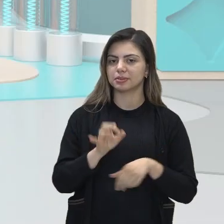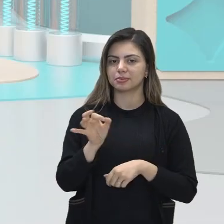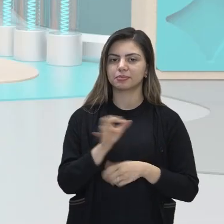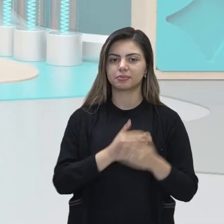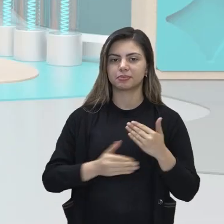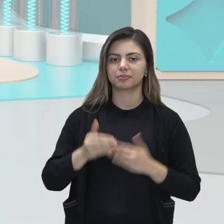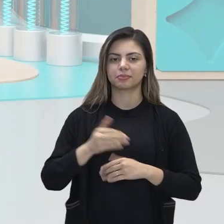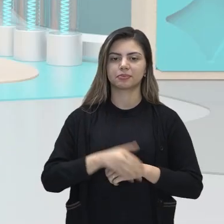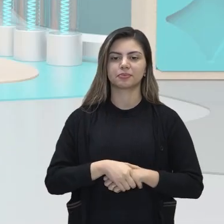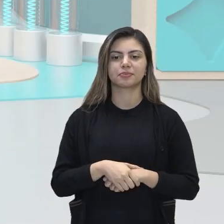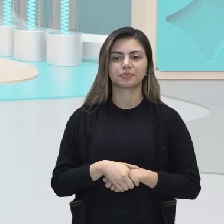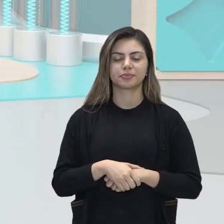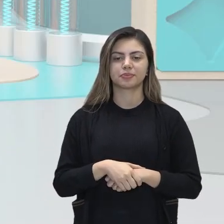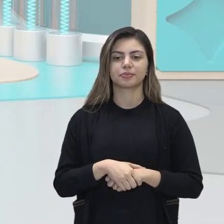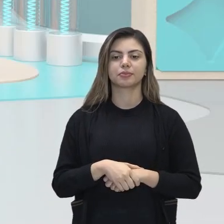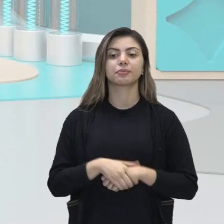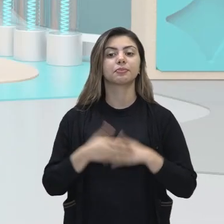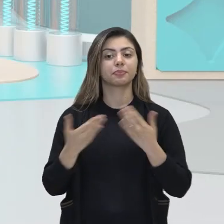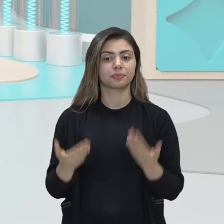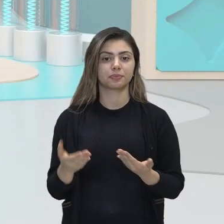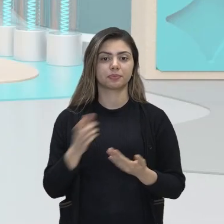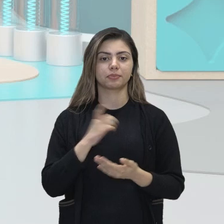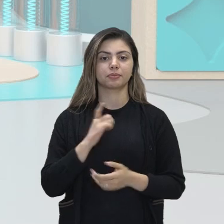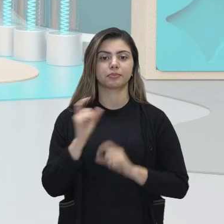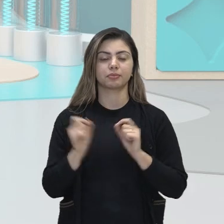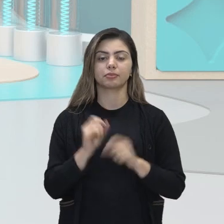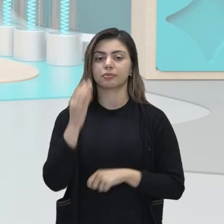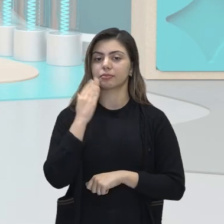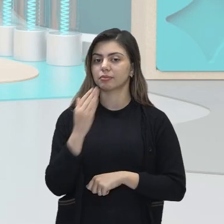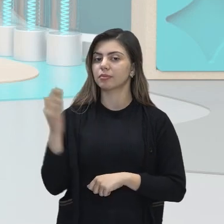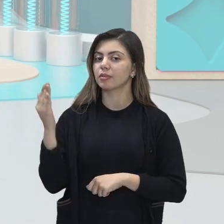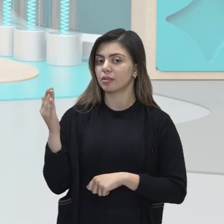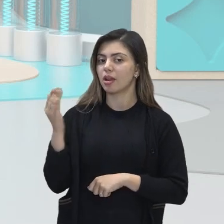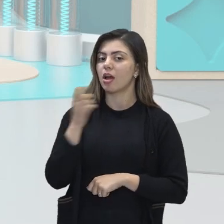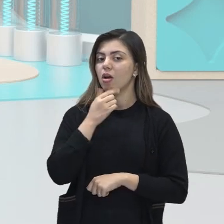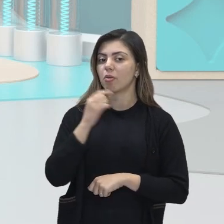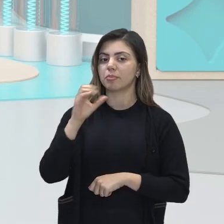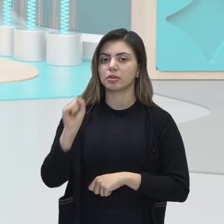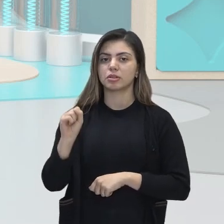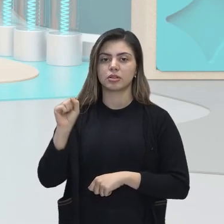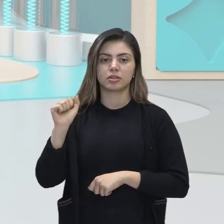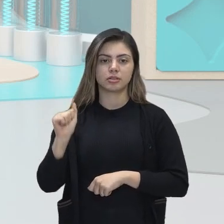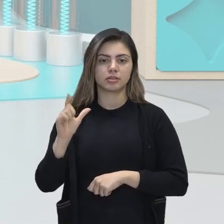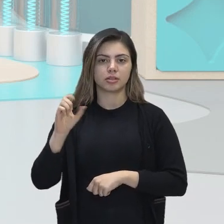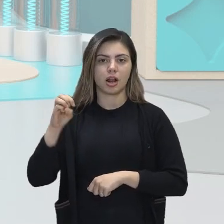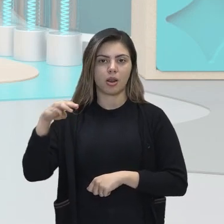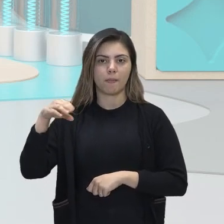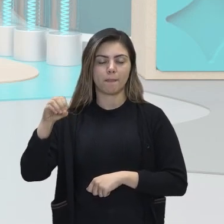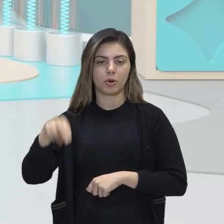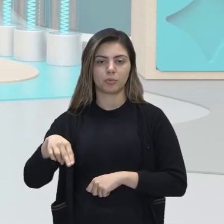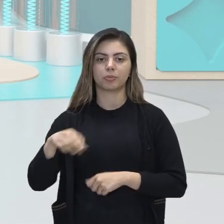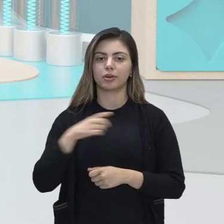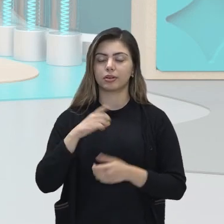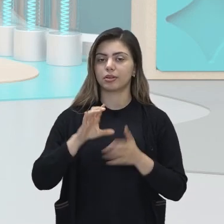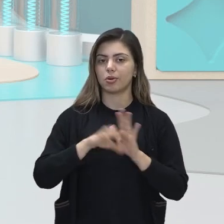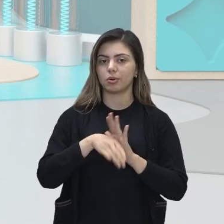go! Tanto aqui o Solomon trouxe aqui esse conceito, né? Então, ele diz aqui